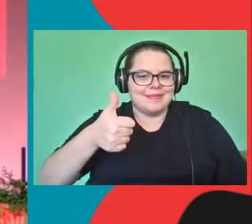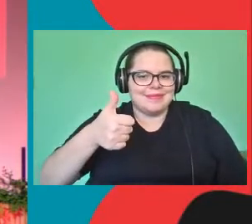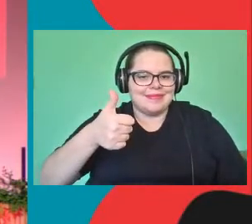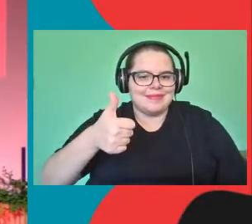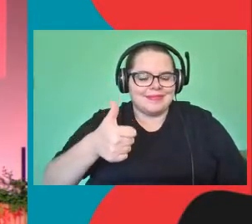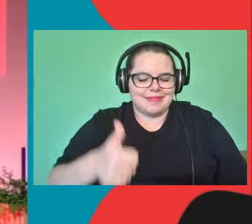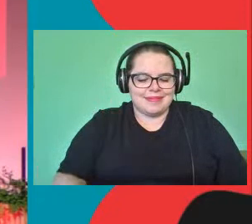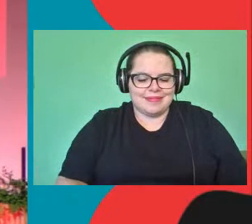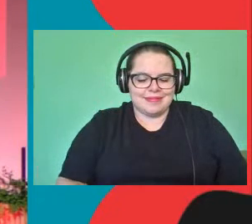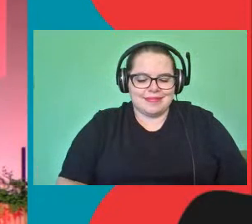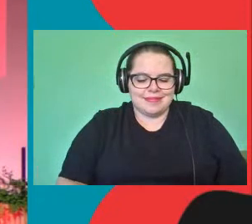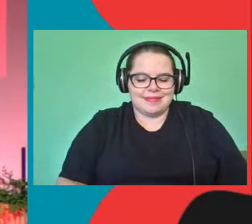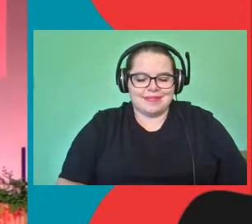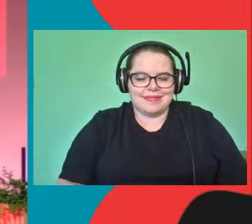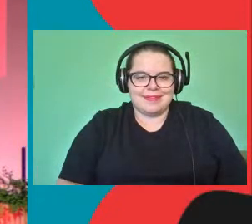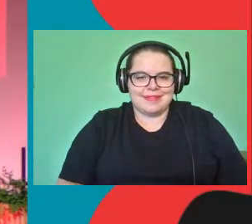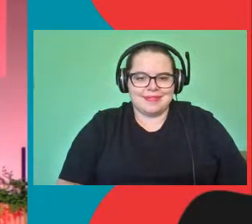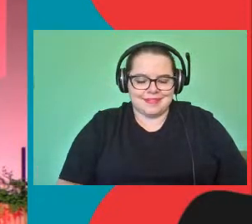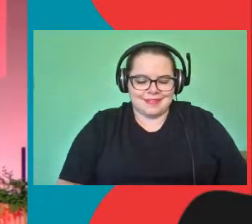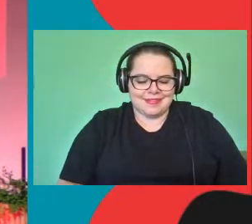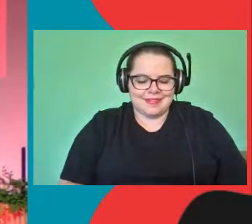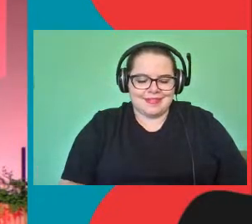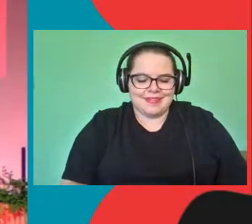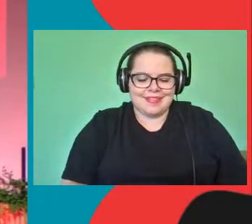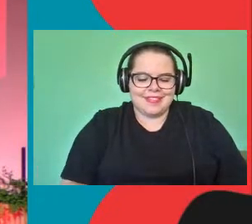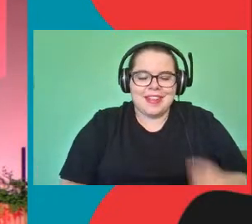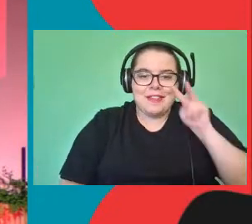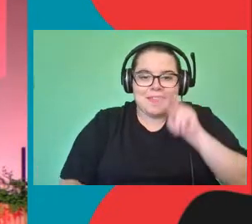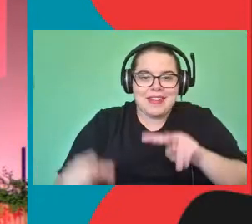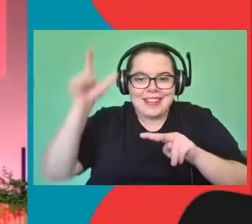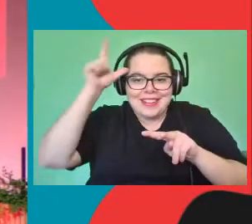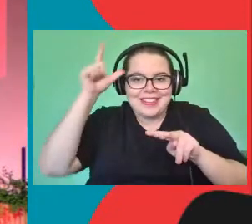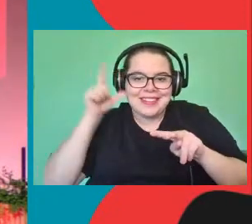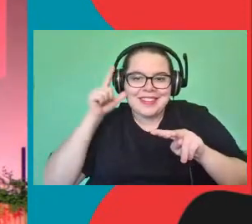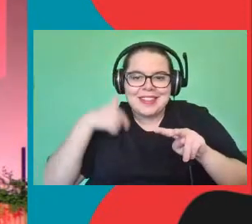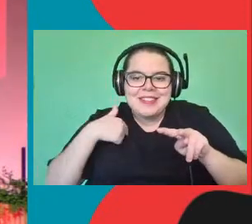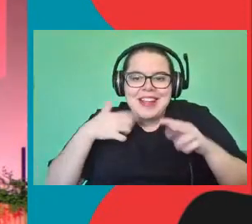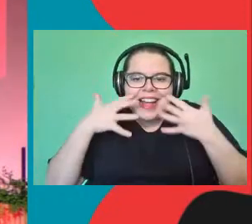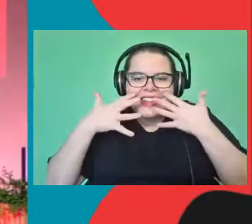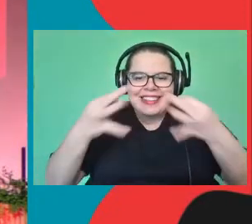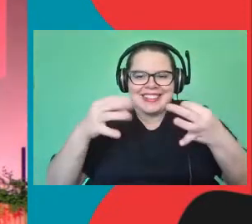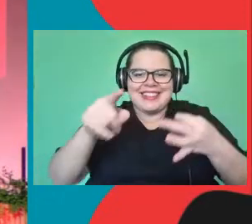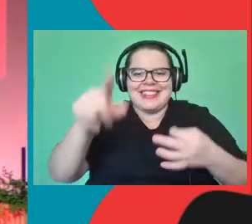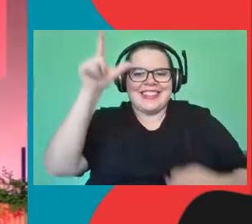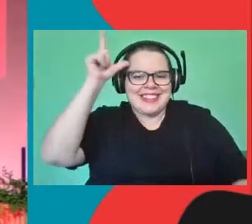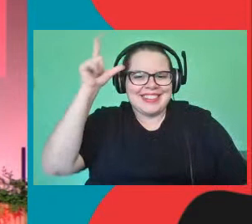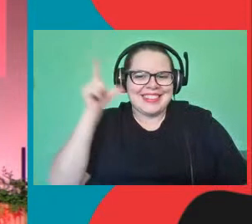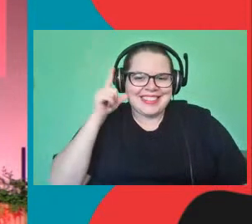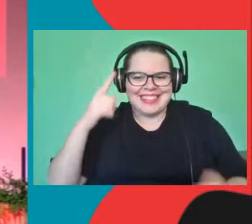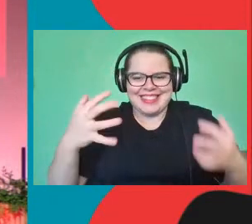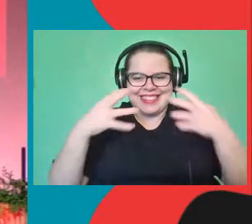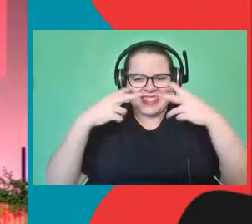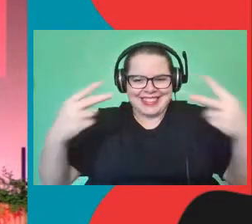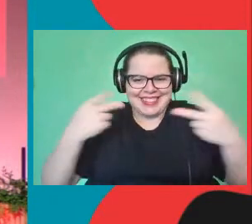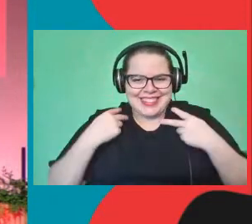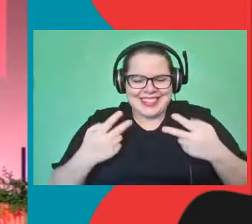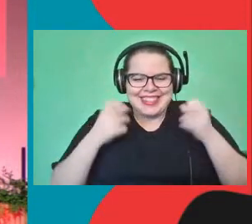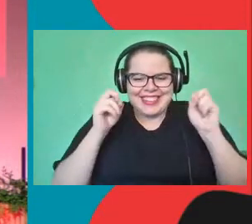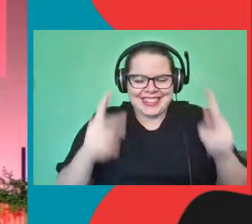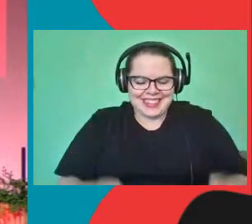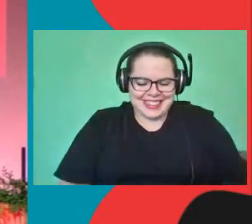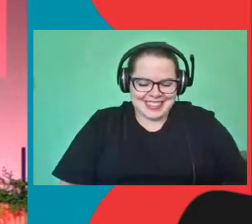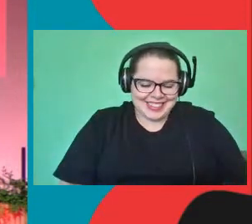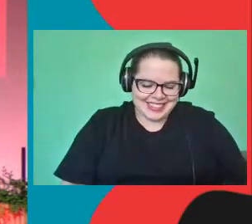Vamos lá. Eu estou falando com vocês e olhando para a Leia aqui, porque eu não consigo tirar os olhos dela. Vamos lá,